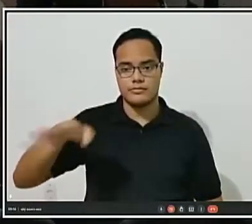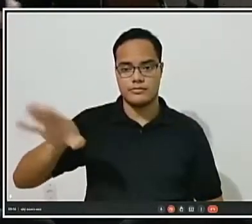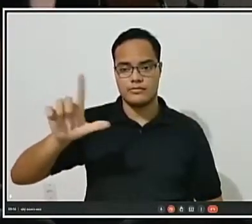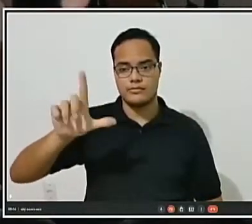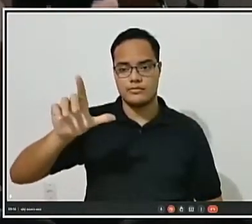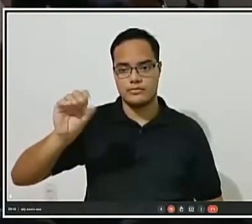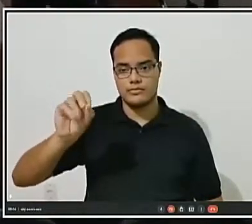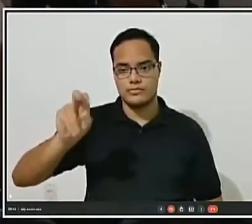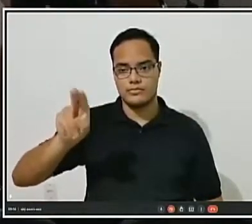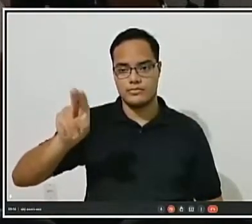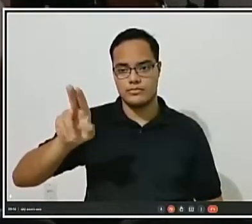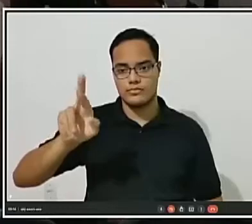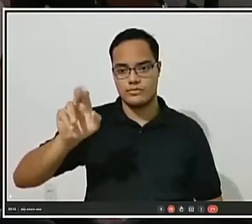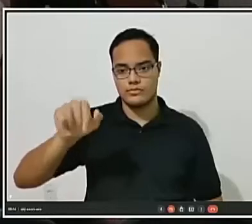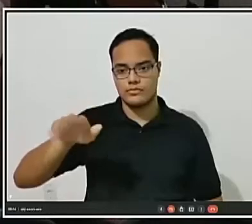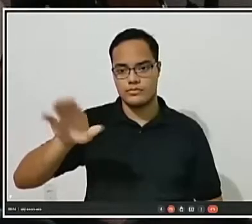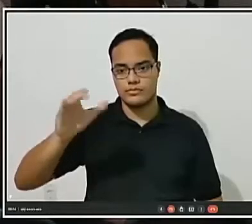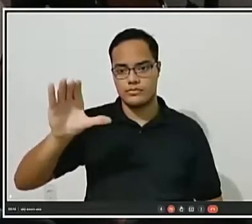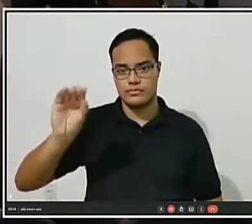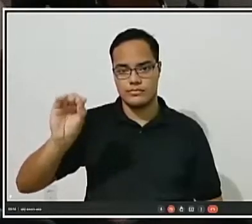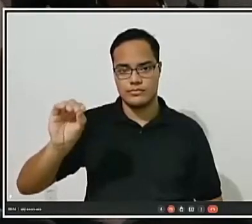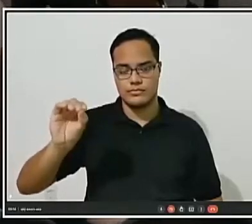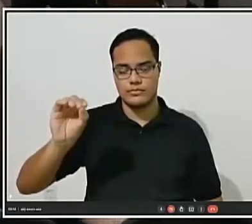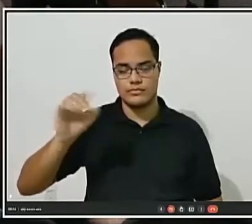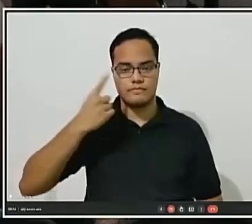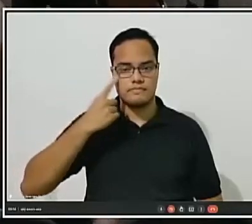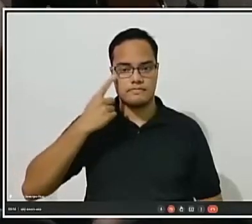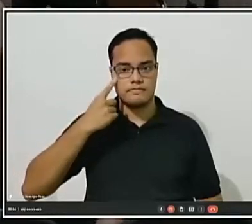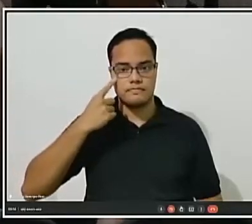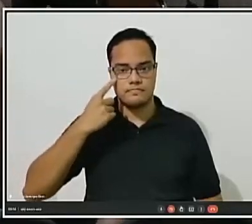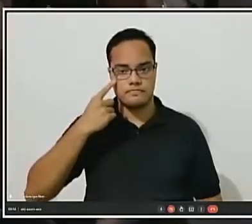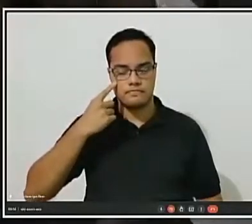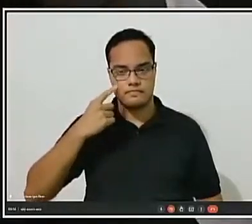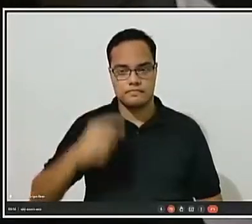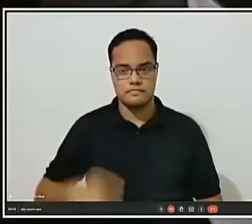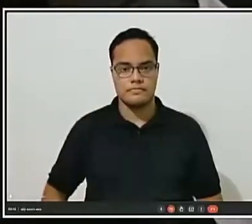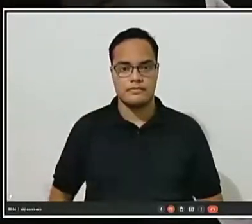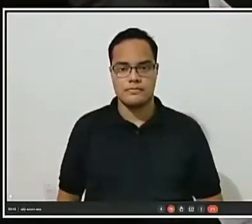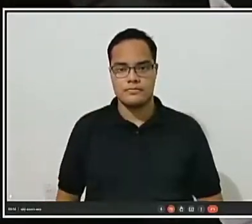Com a palavra, vereador Emerson Lourenço.